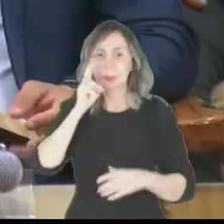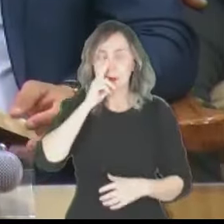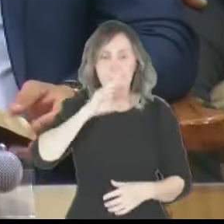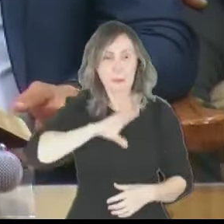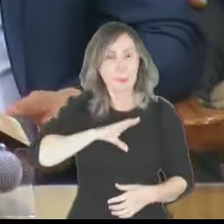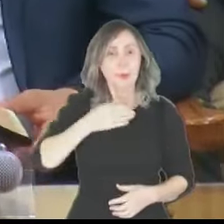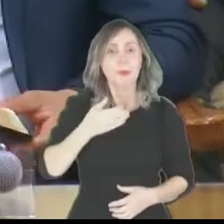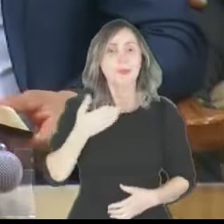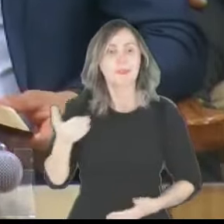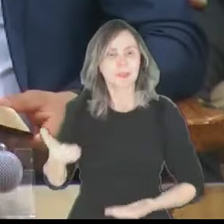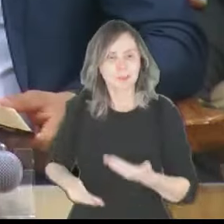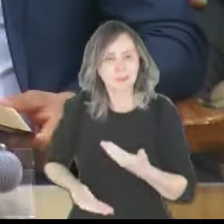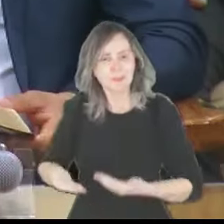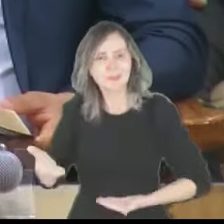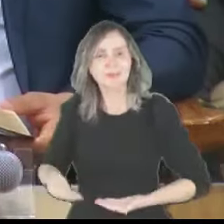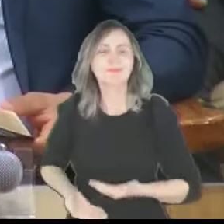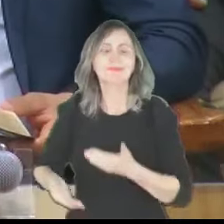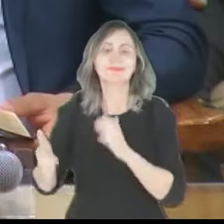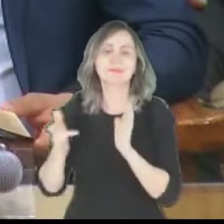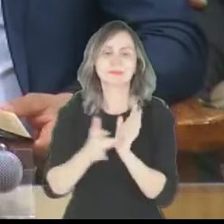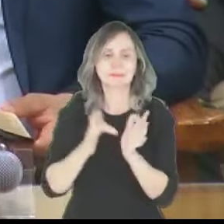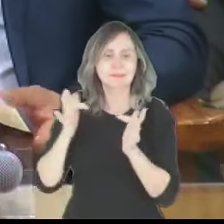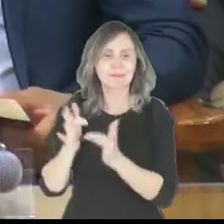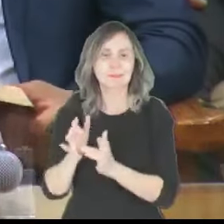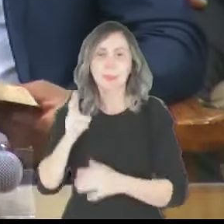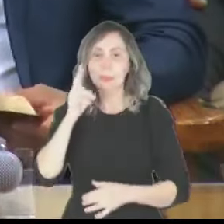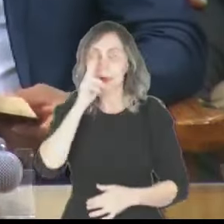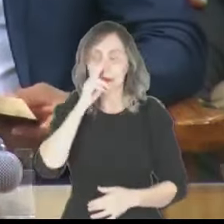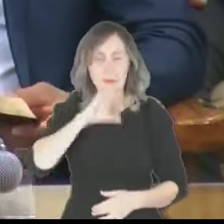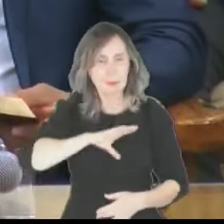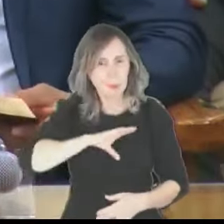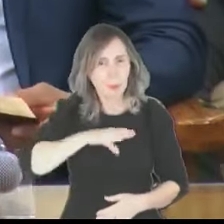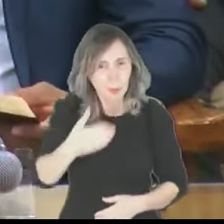O crente corajoso é aquele consagrado a Deus.